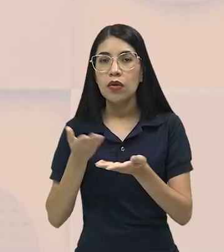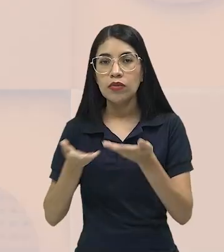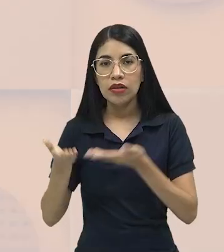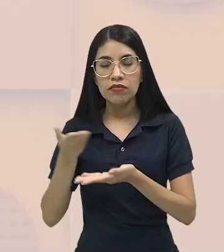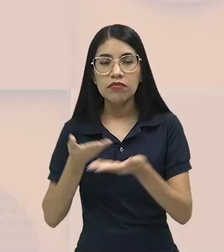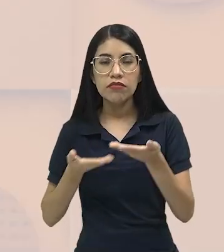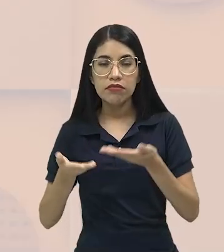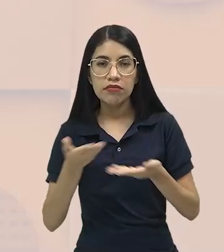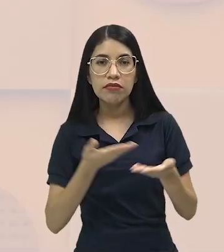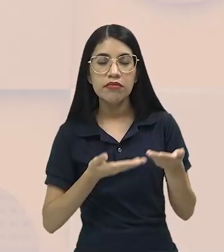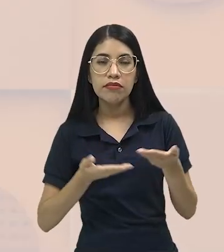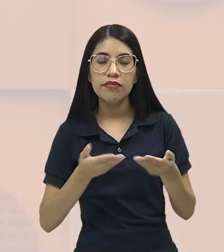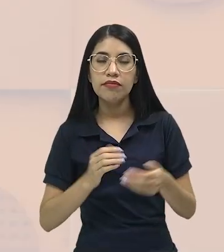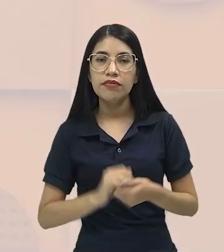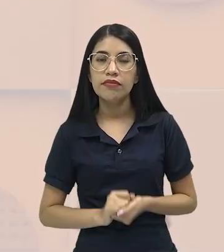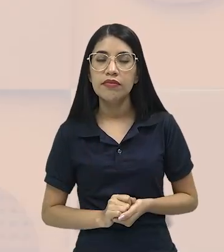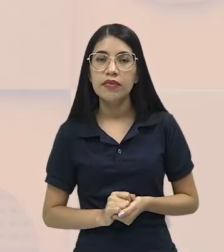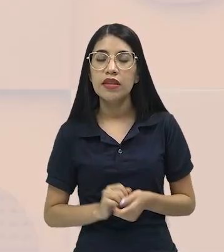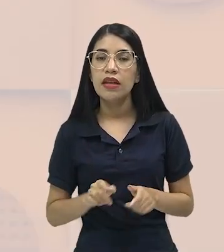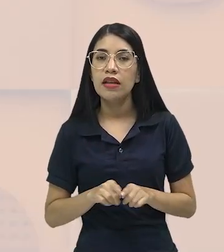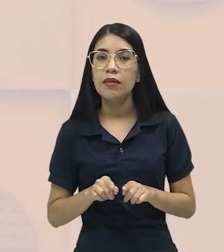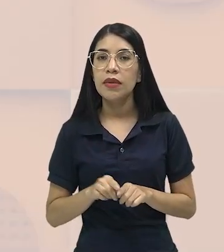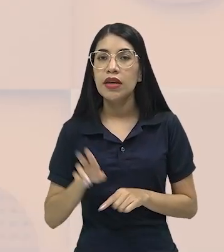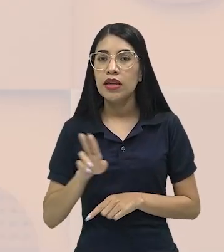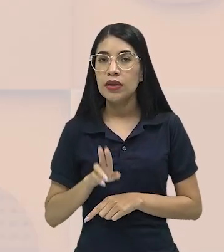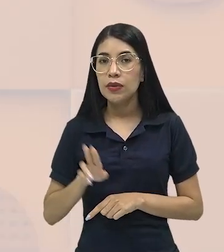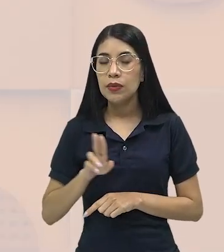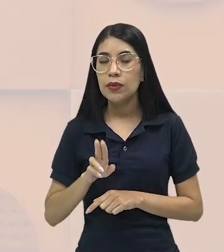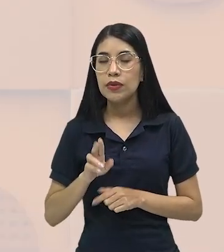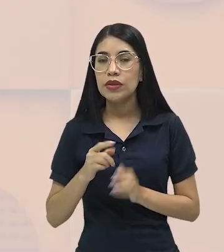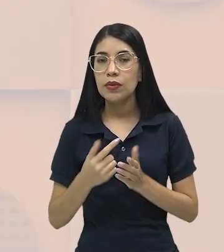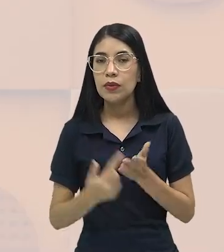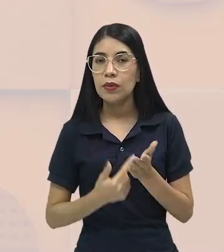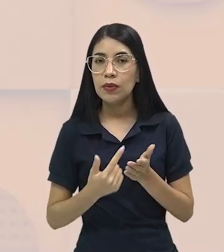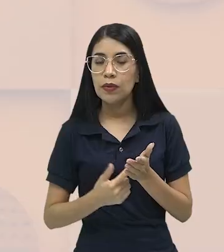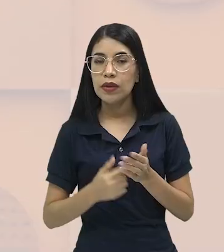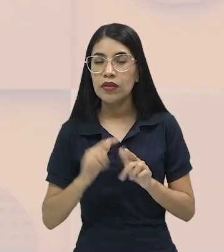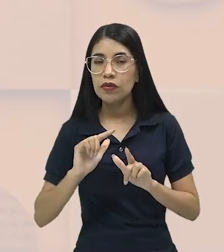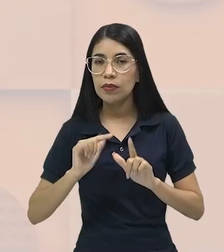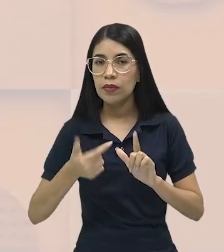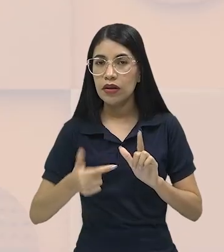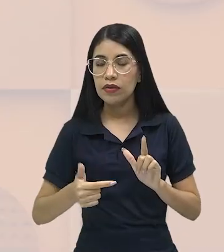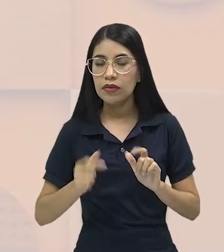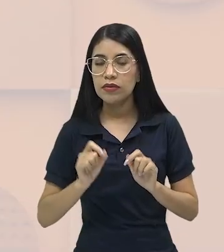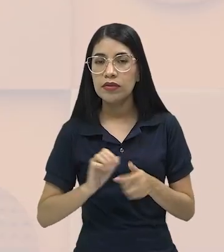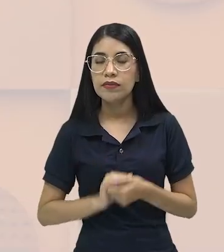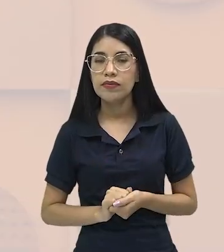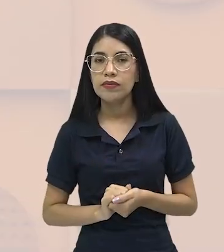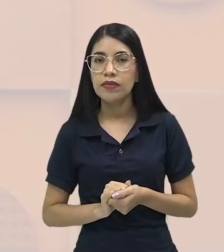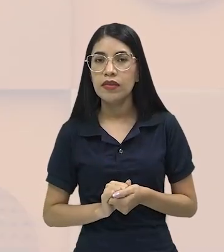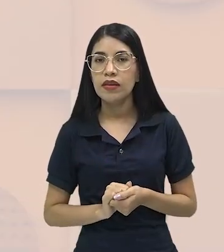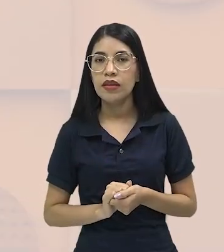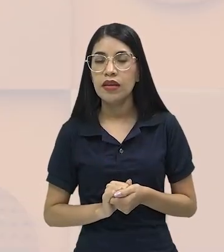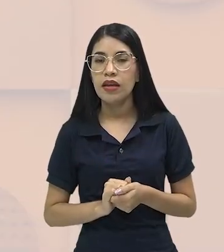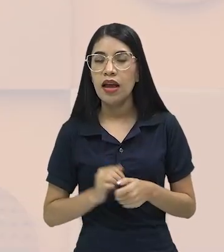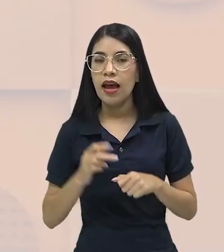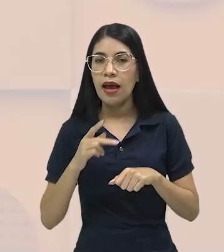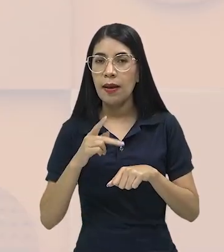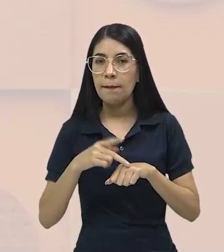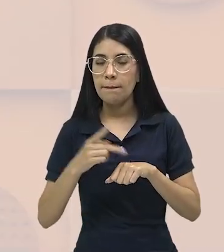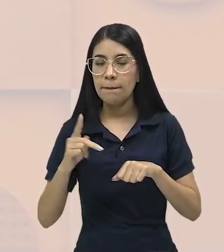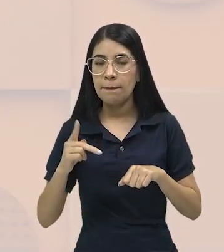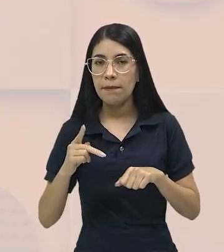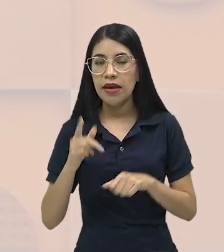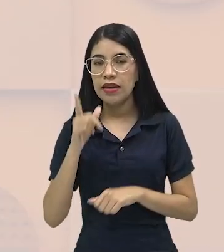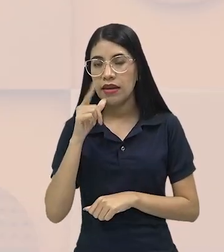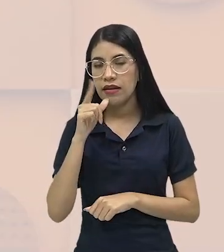né? Ele usa, inclusive, no seu livro, um paradoxo chamado paradoxo do diamante e da água. Olha